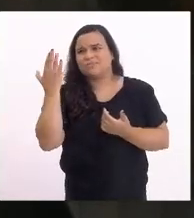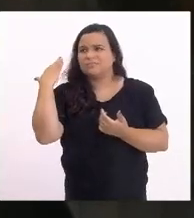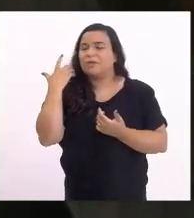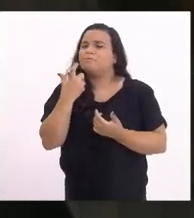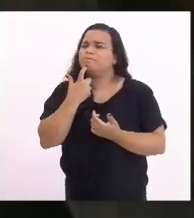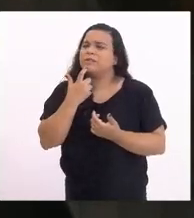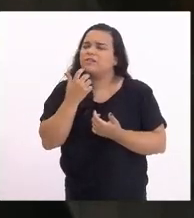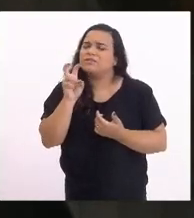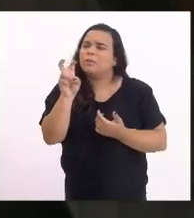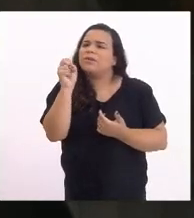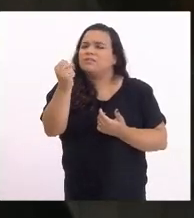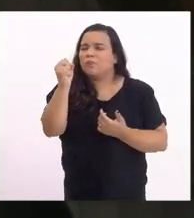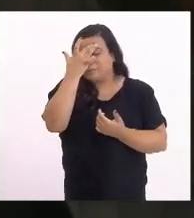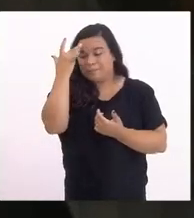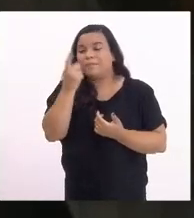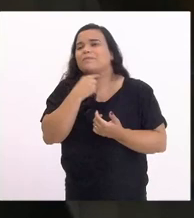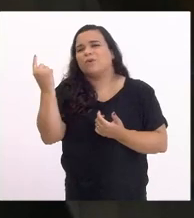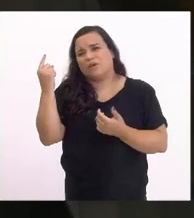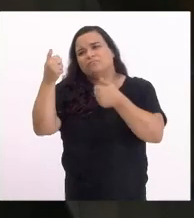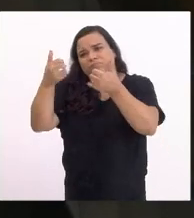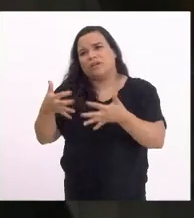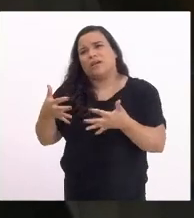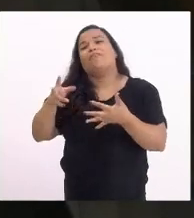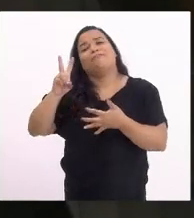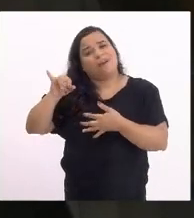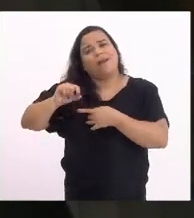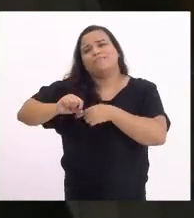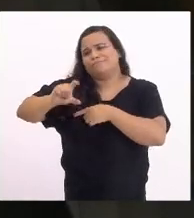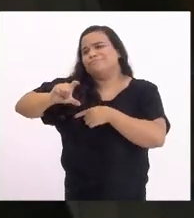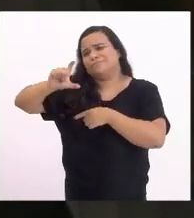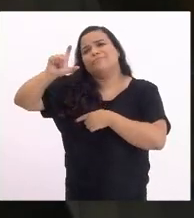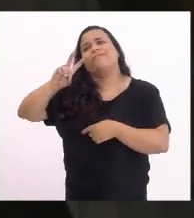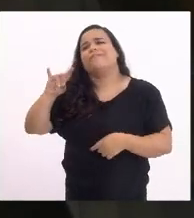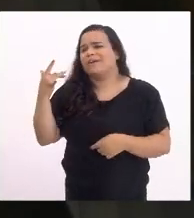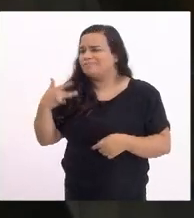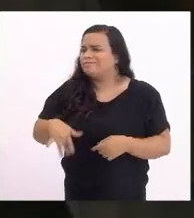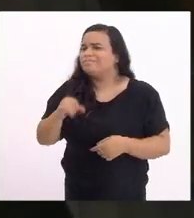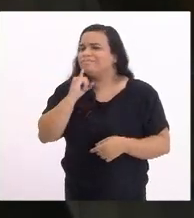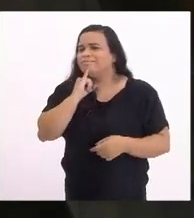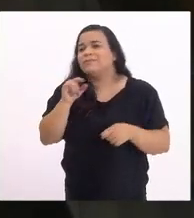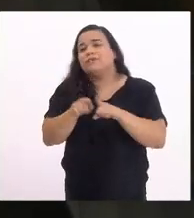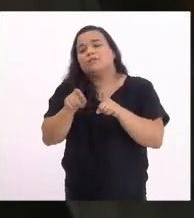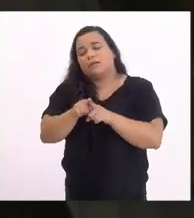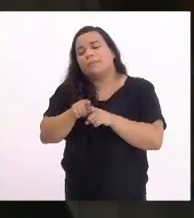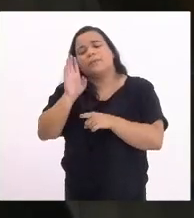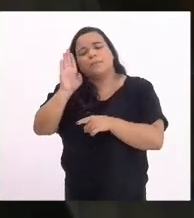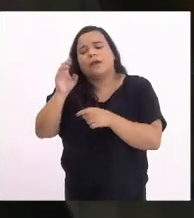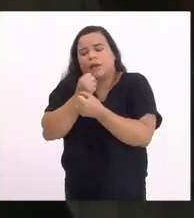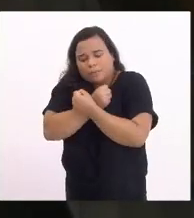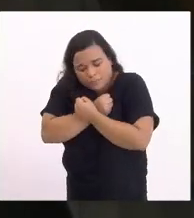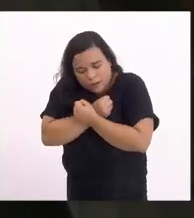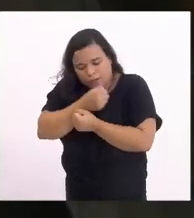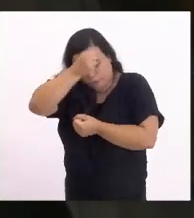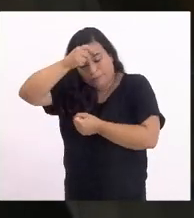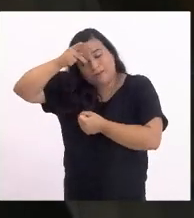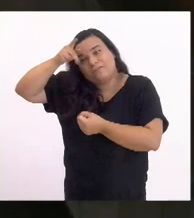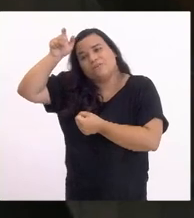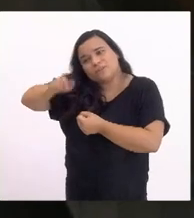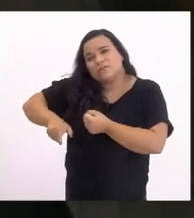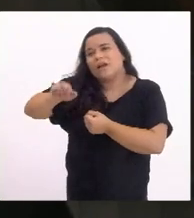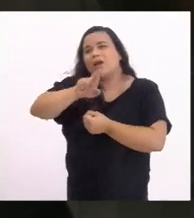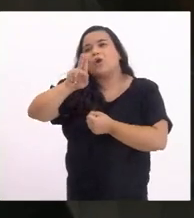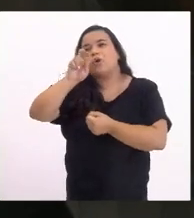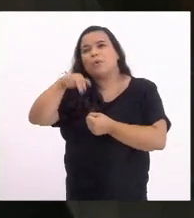atualização. Nós vamos chegar a um número, infelizmente, maior que esse. E, sobretudo, um abraço especial no prefeito Rubens Bontempo, nosso